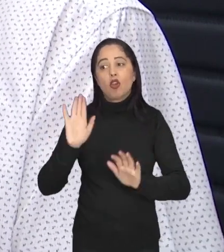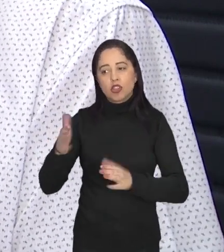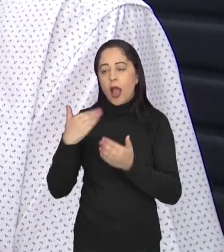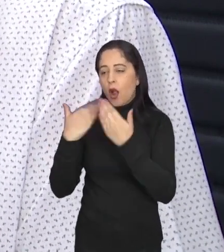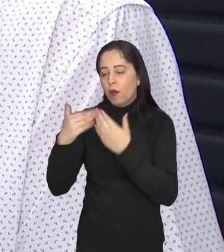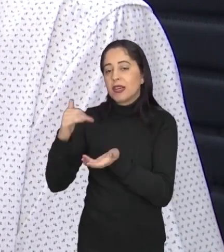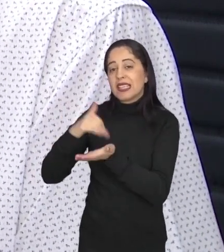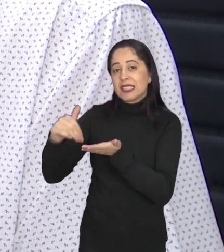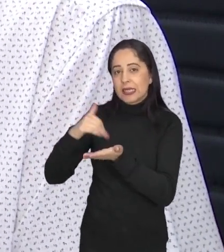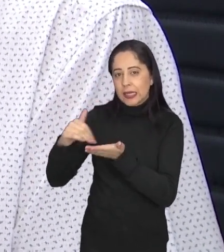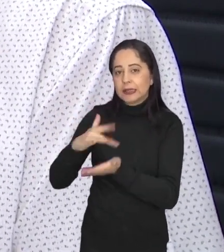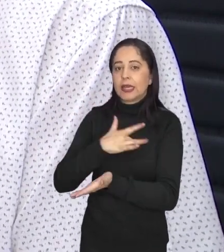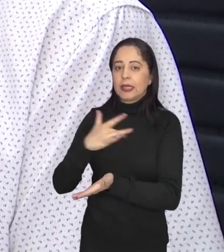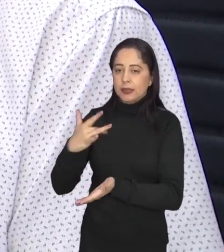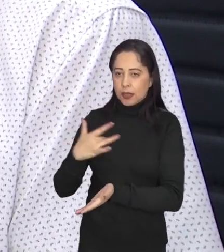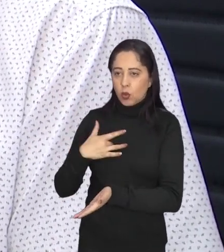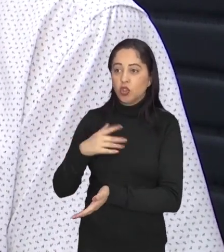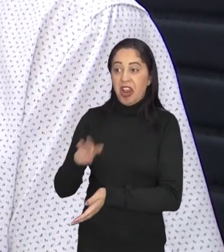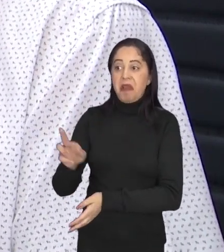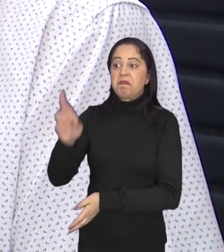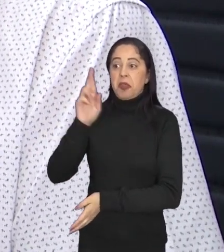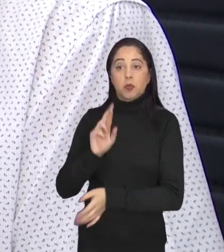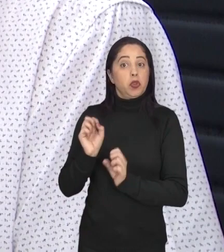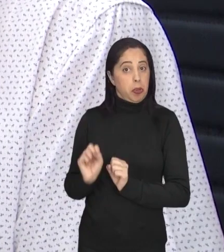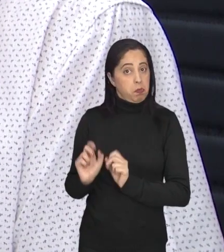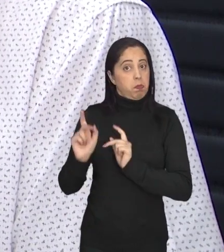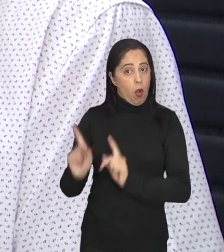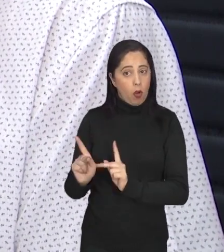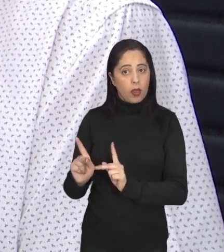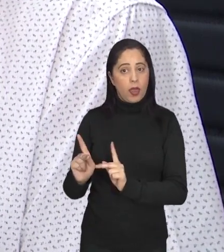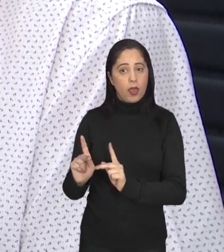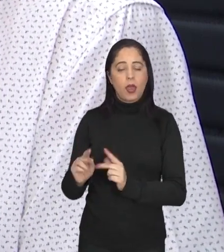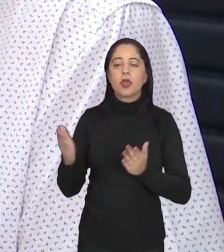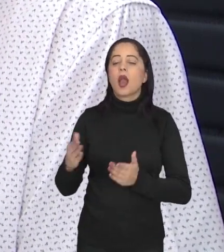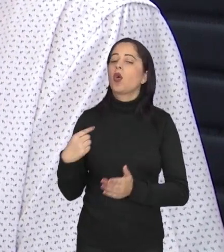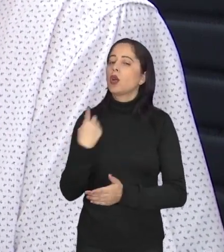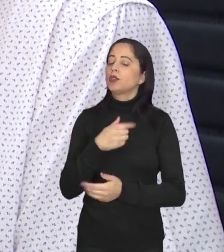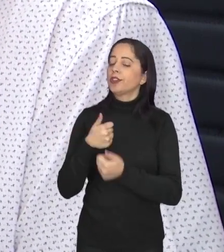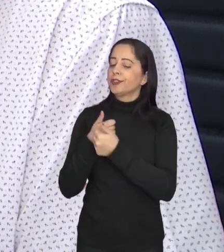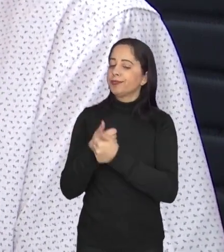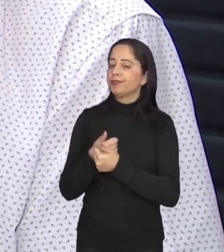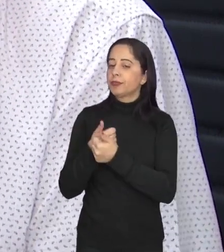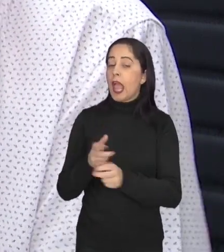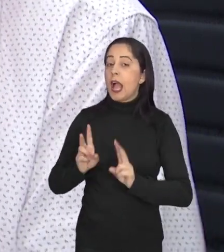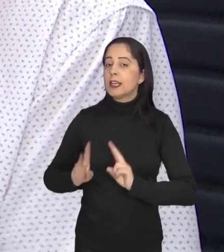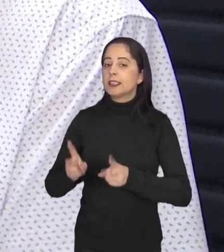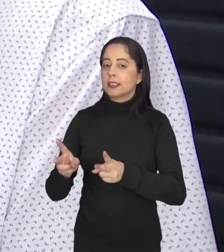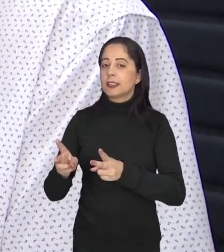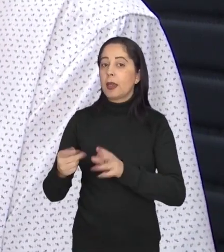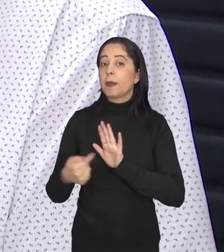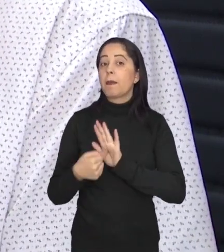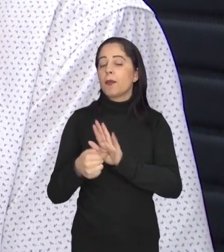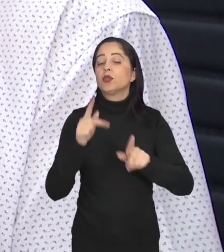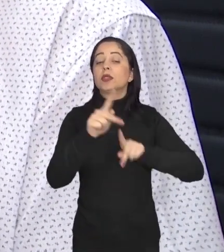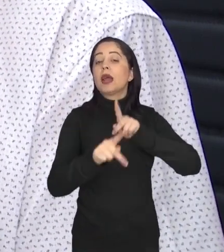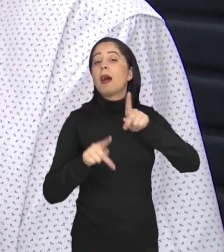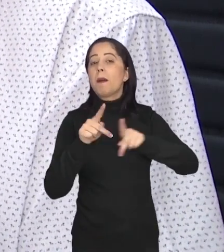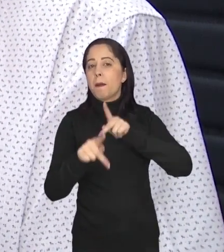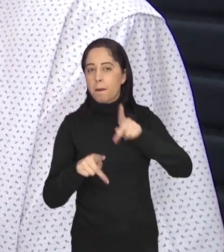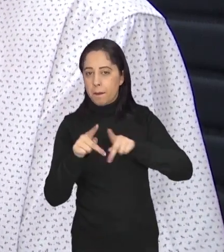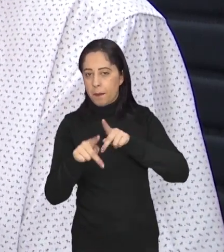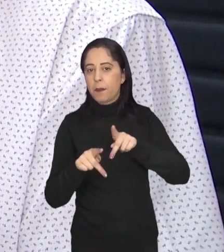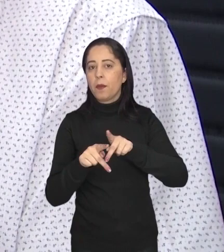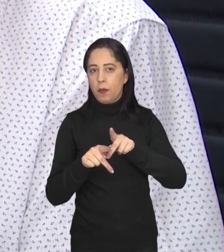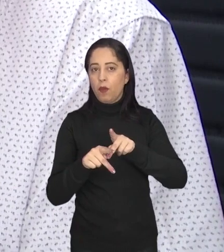tem umas previsões boas das ampliações, e a gente aqui vai estar acompanhando sempre para trazer à população mais